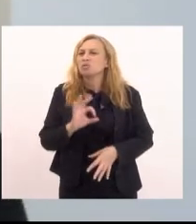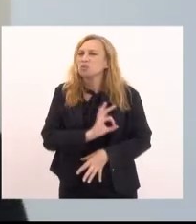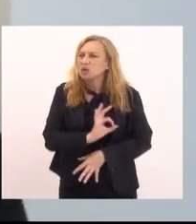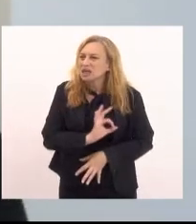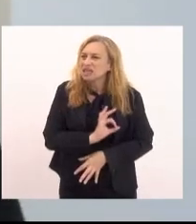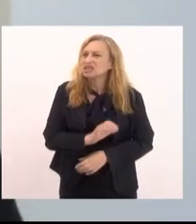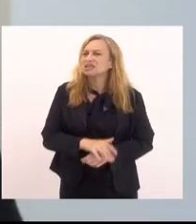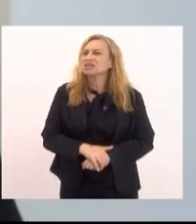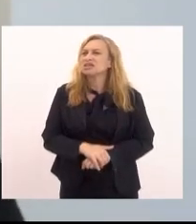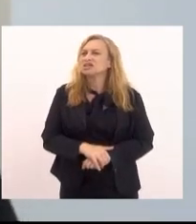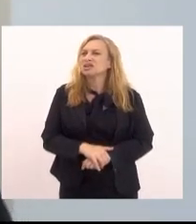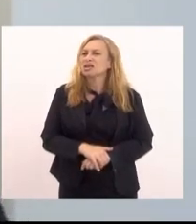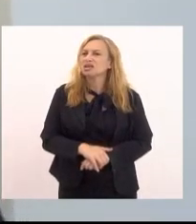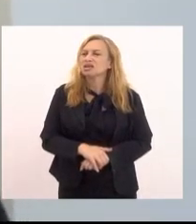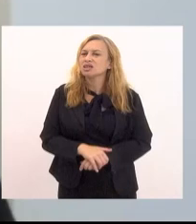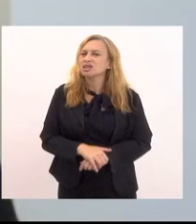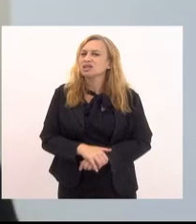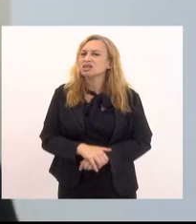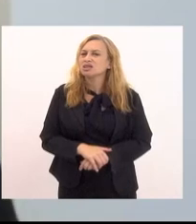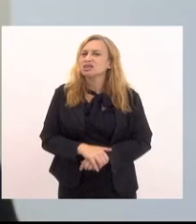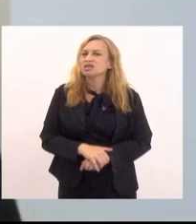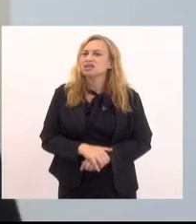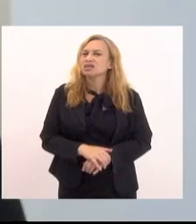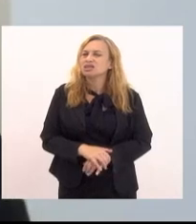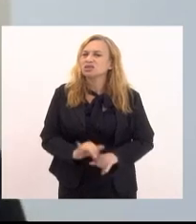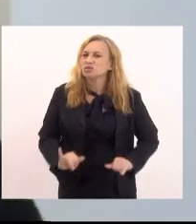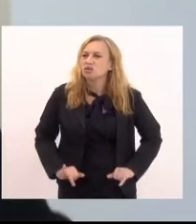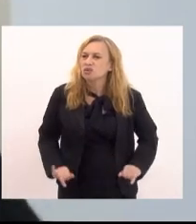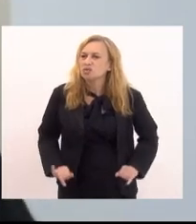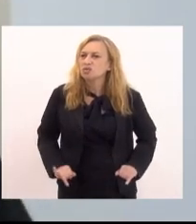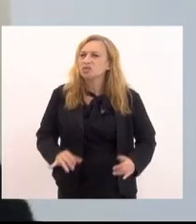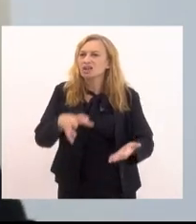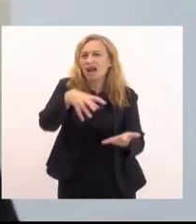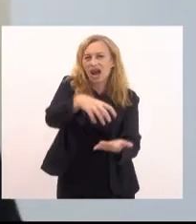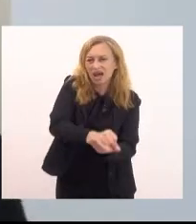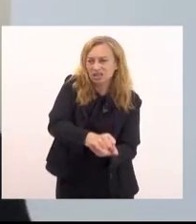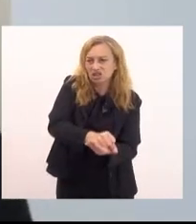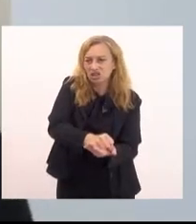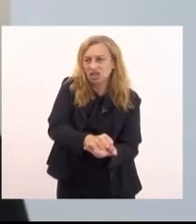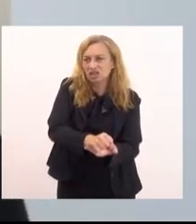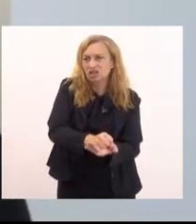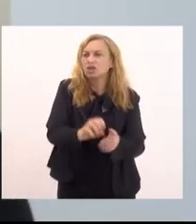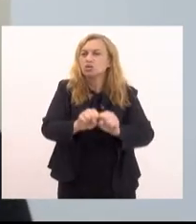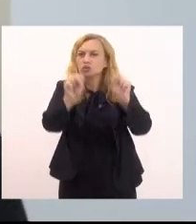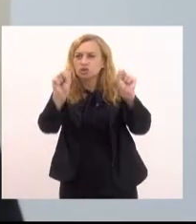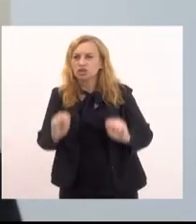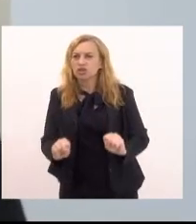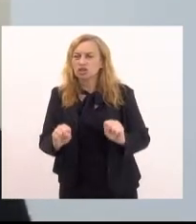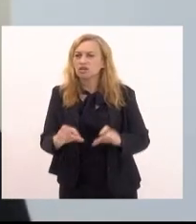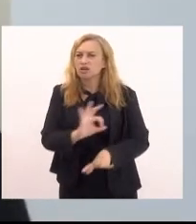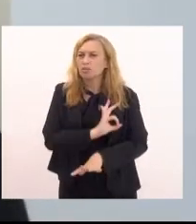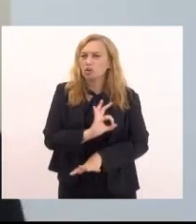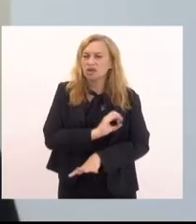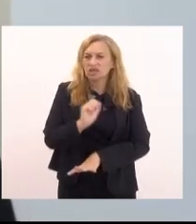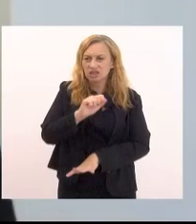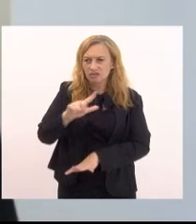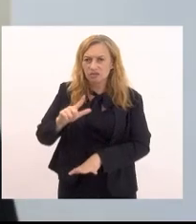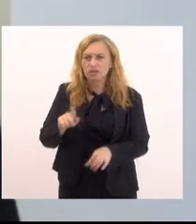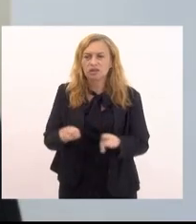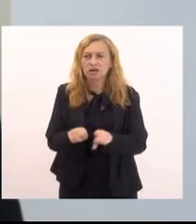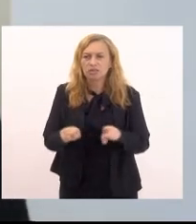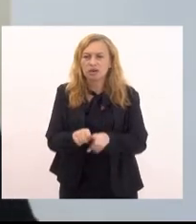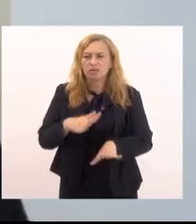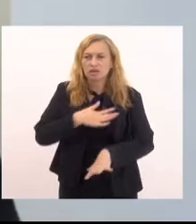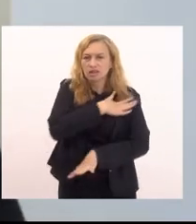ocorrências de tragédia, sejam cadastradas, né, no sistema da Polícia Civil, Polícia Militar e Corpo